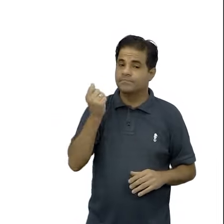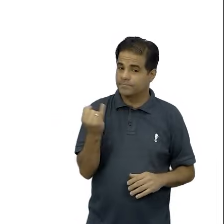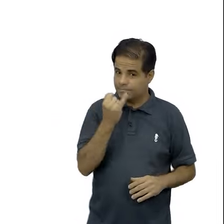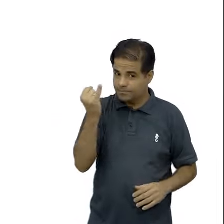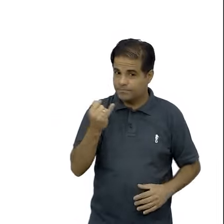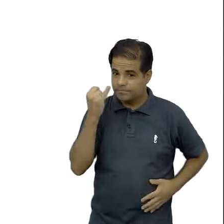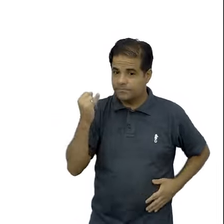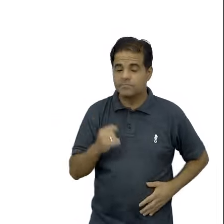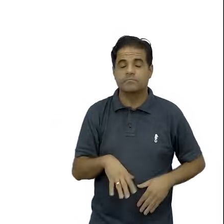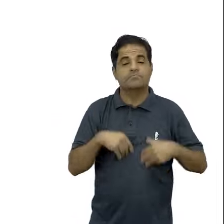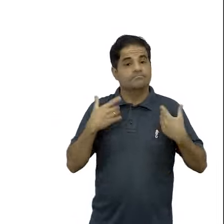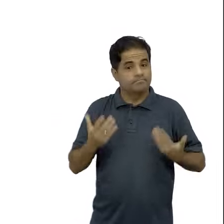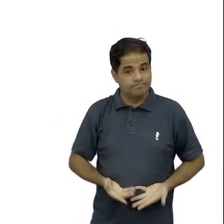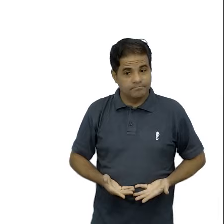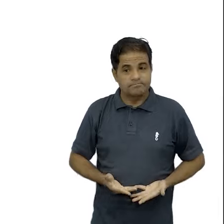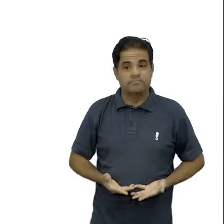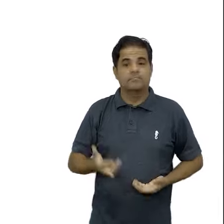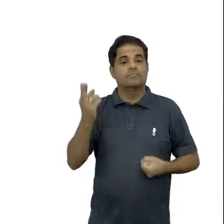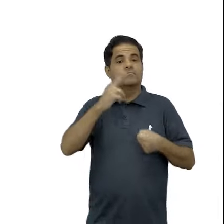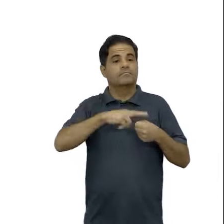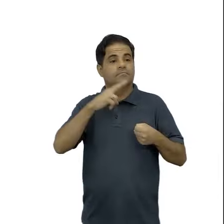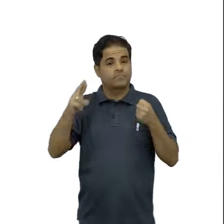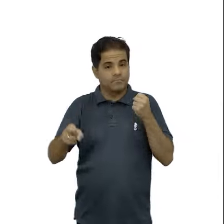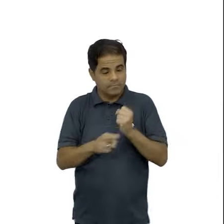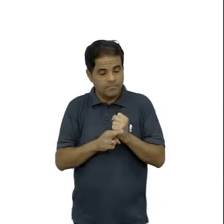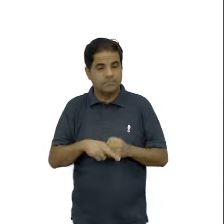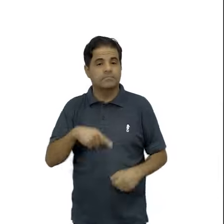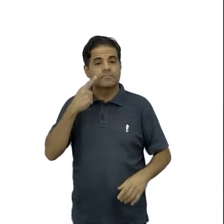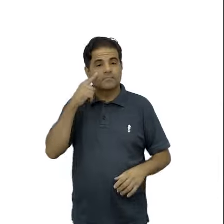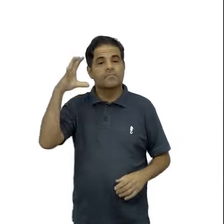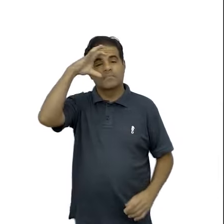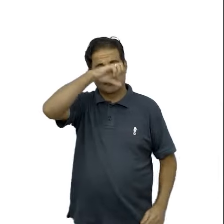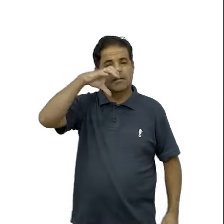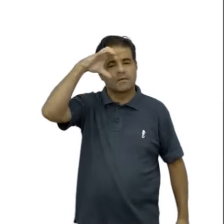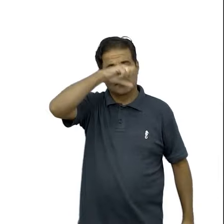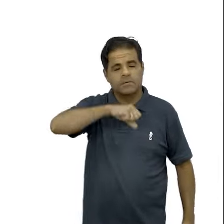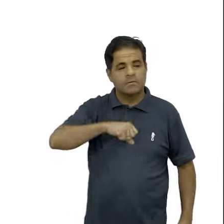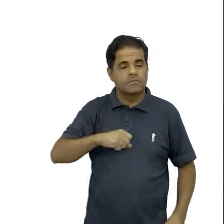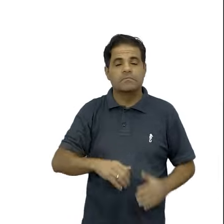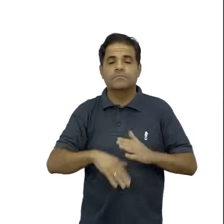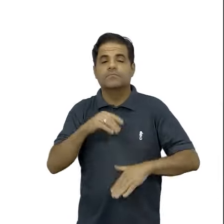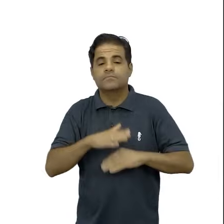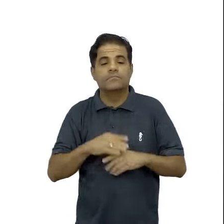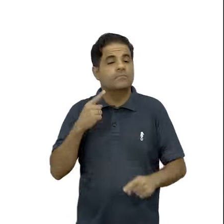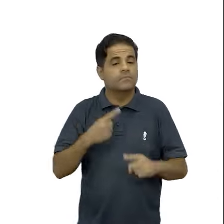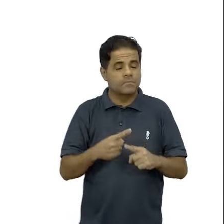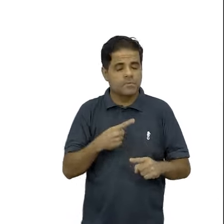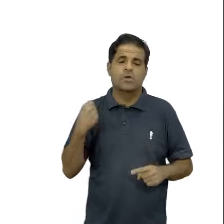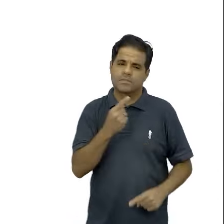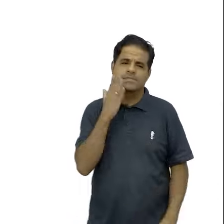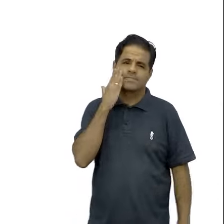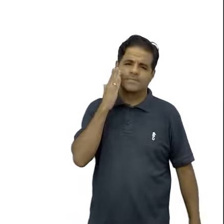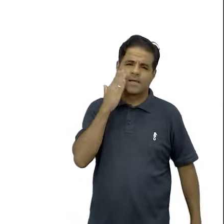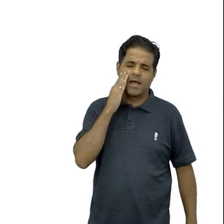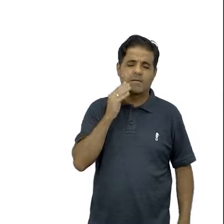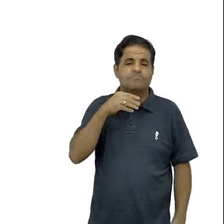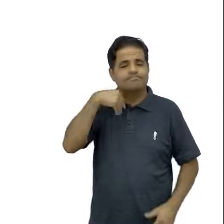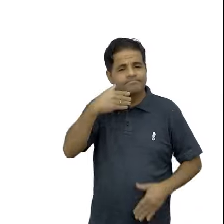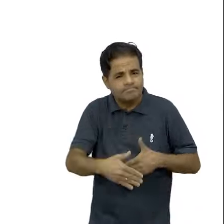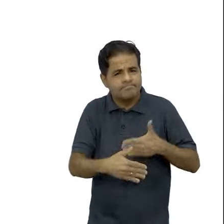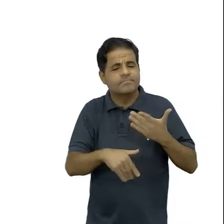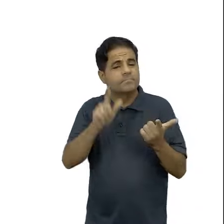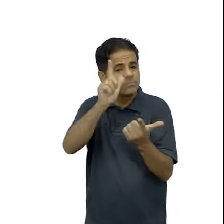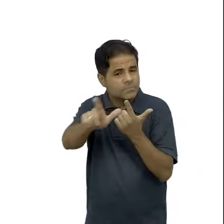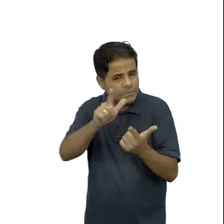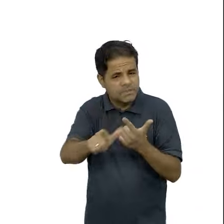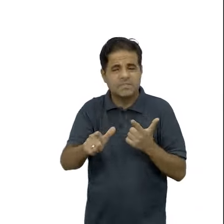essenciais, ou seja, a recuperação das aprendizagens. Porque a gente sabe que no enfrentamento